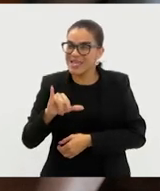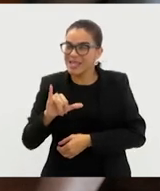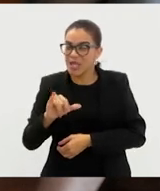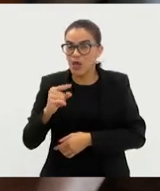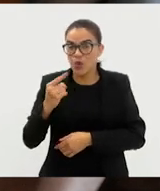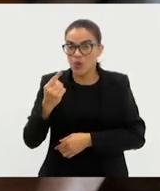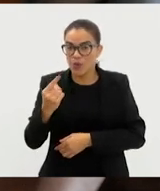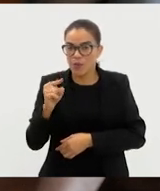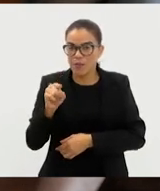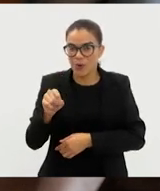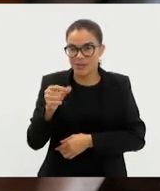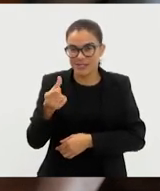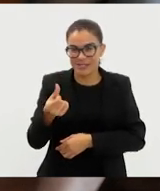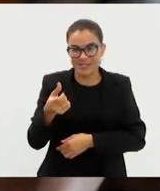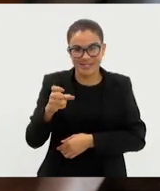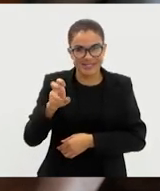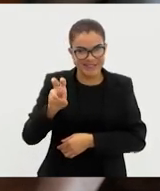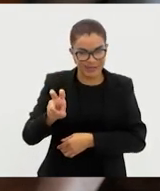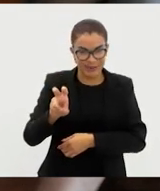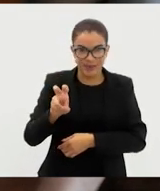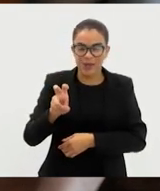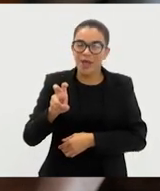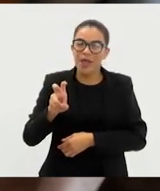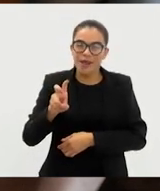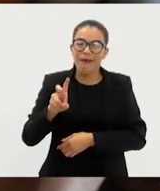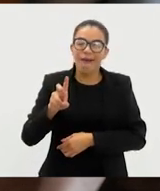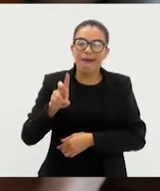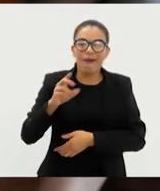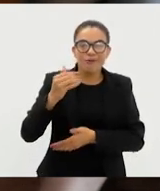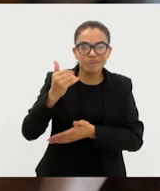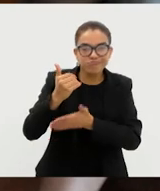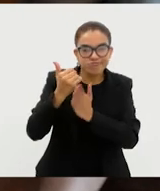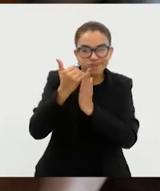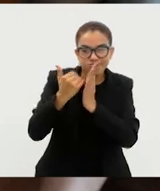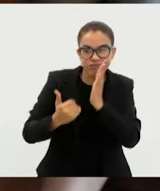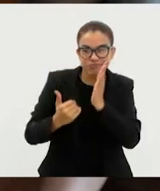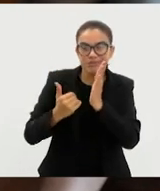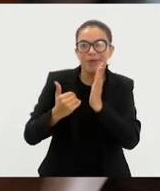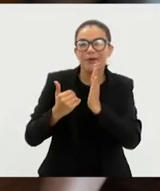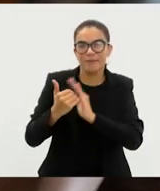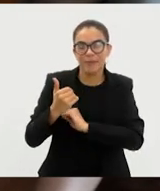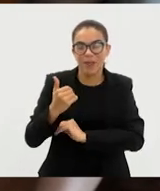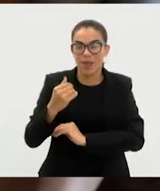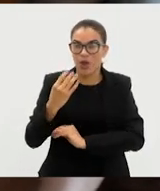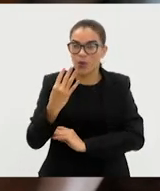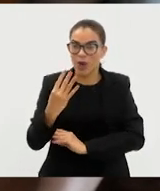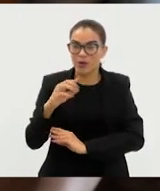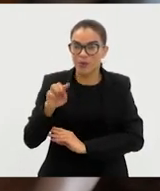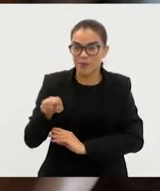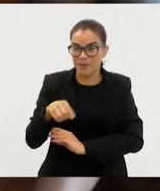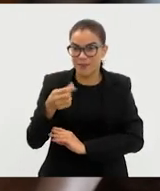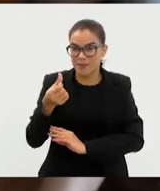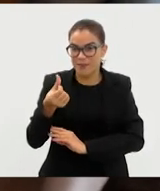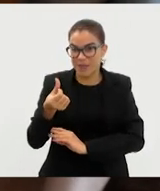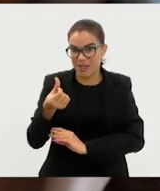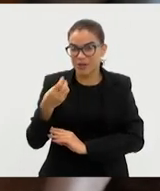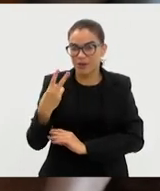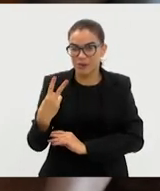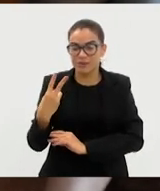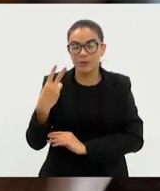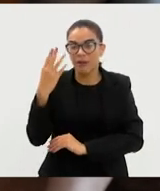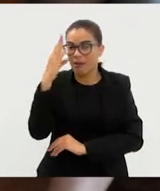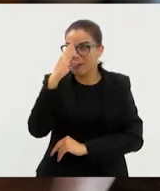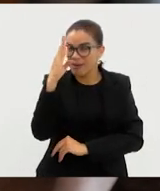1,75%. Eu subtraí aqui o juro que foi o IPCA, que foi 4,62. O